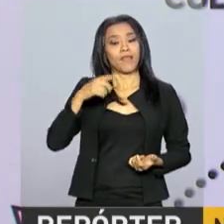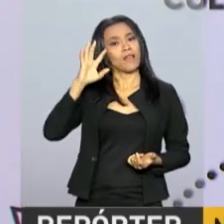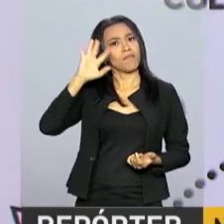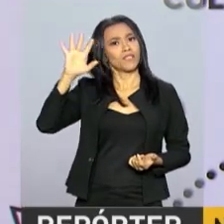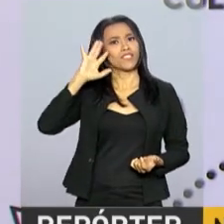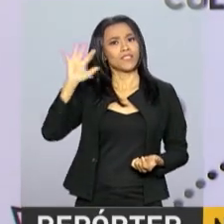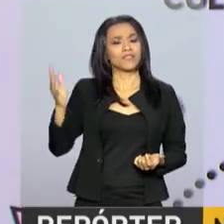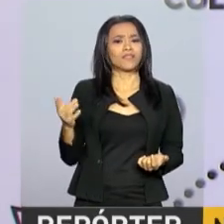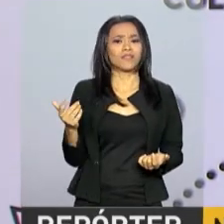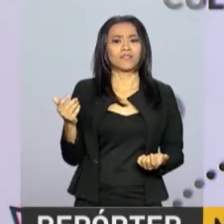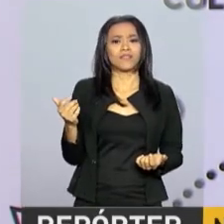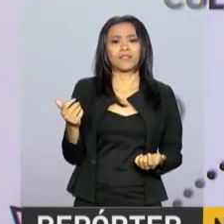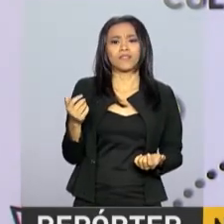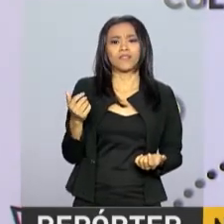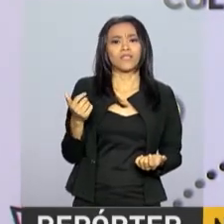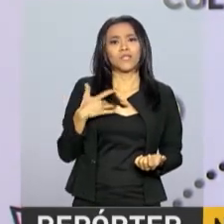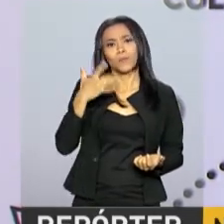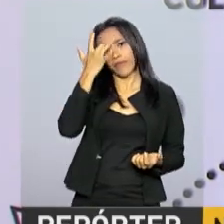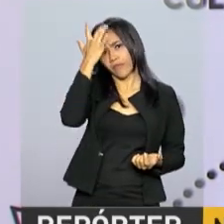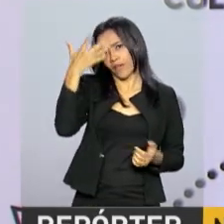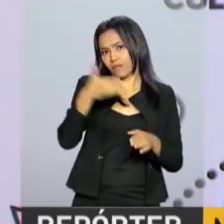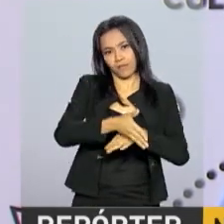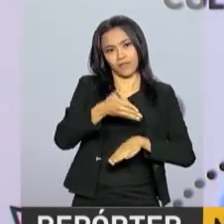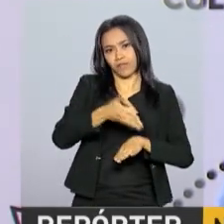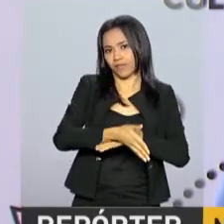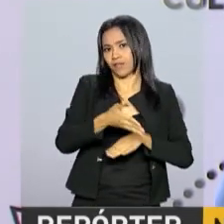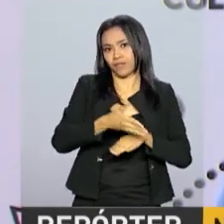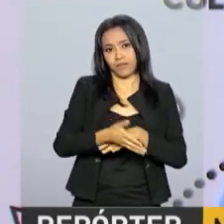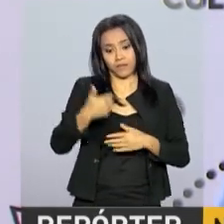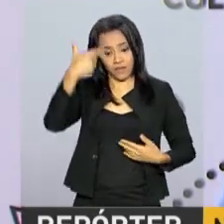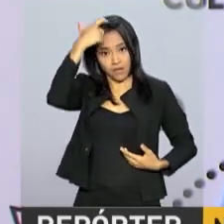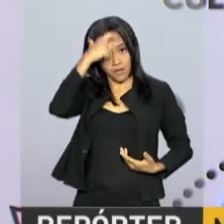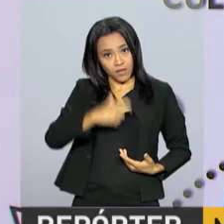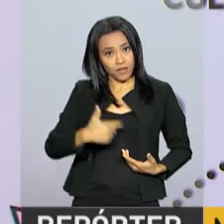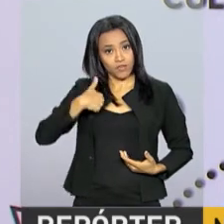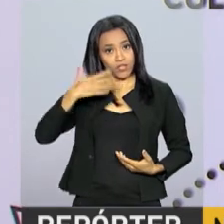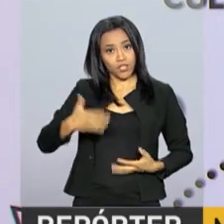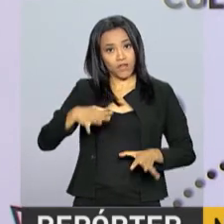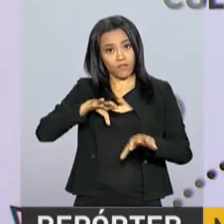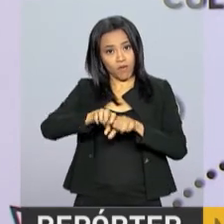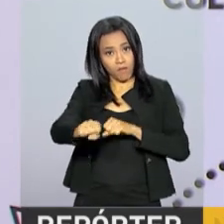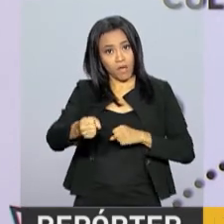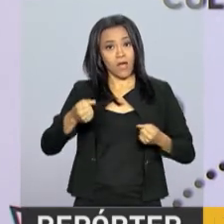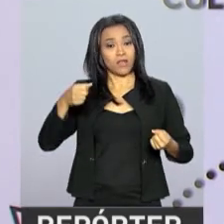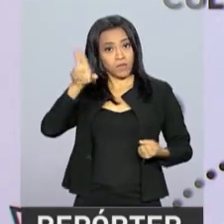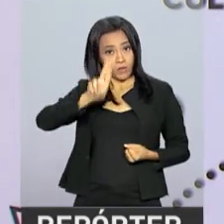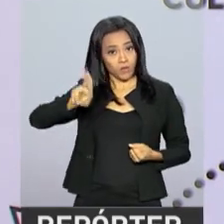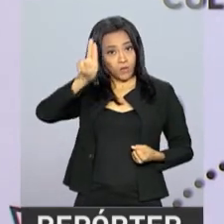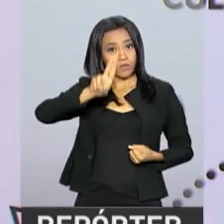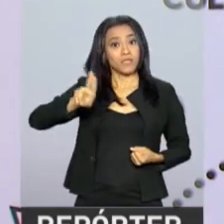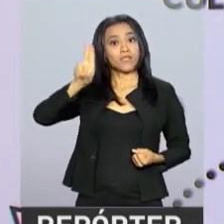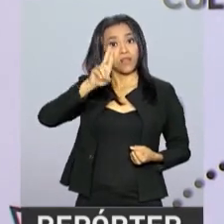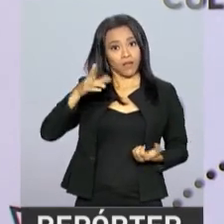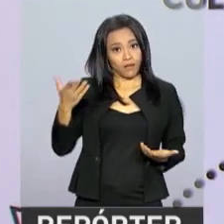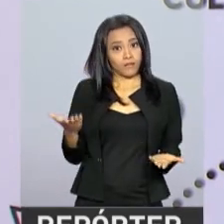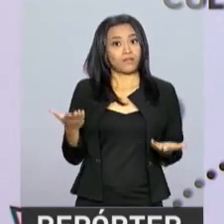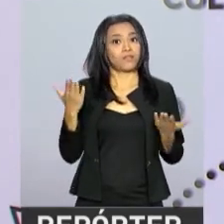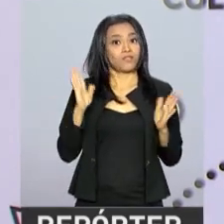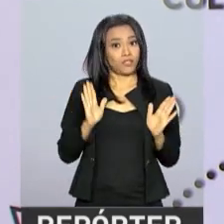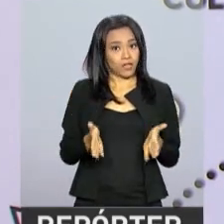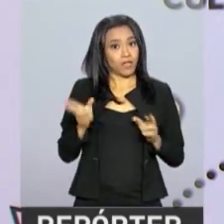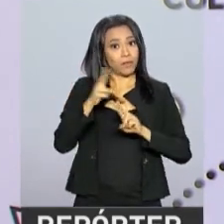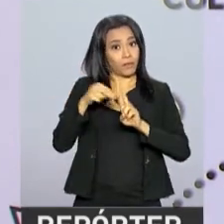não tem é de fácil acesso para todo mundo assim eu como pessoa formada em artes cênicas pela unb que é um lugar que eu esperava que eu